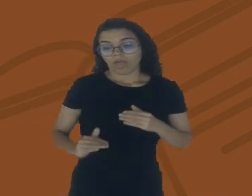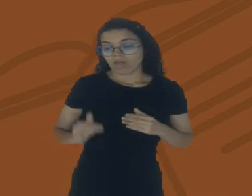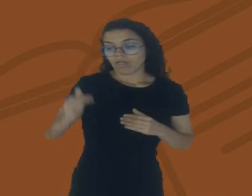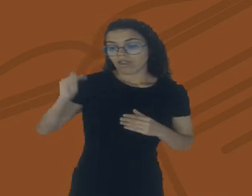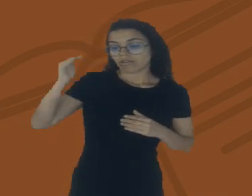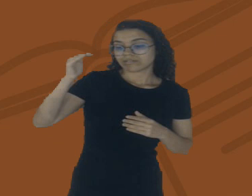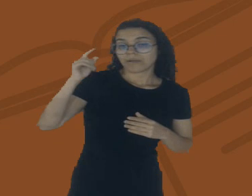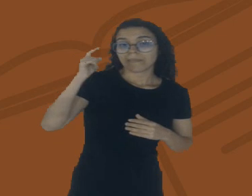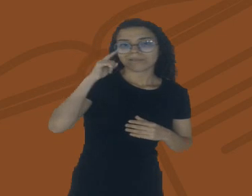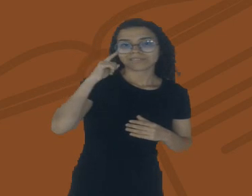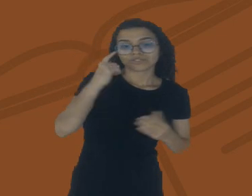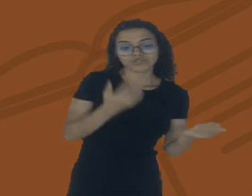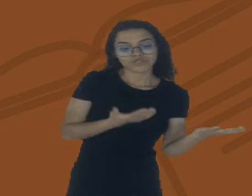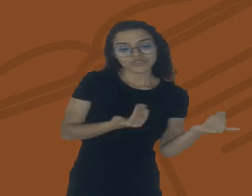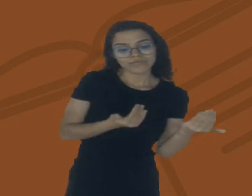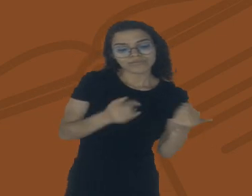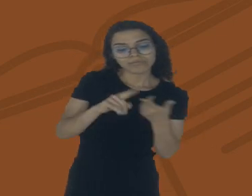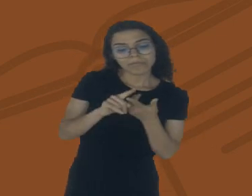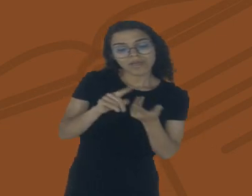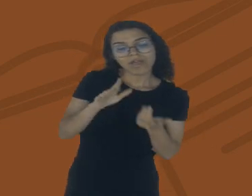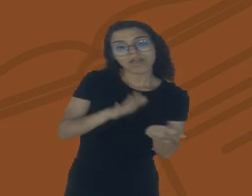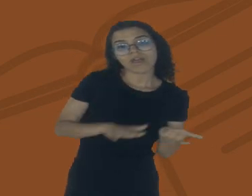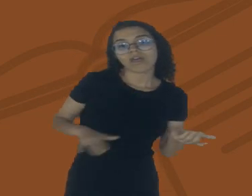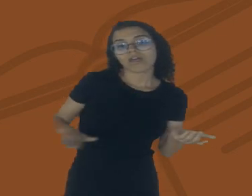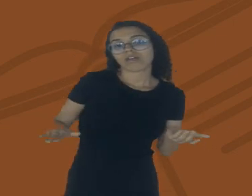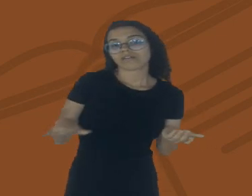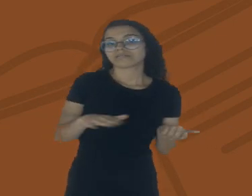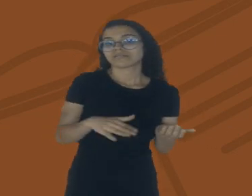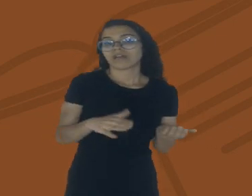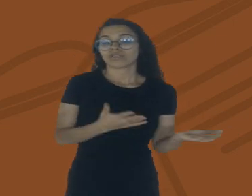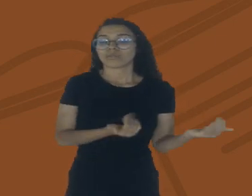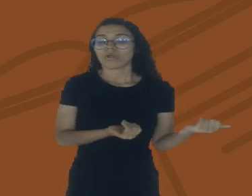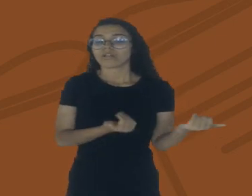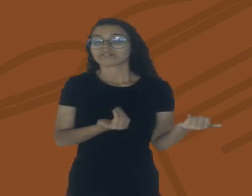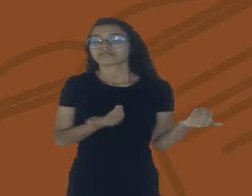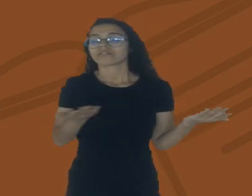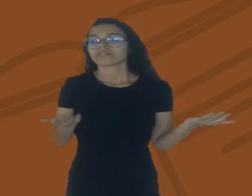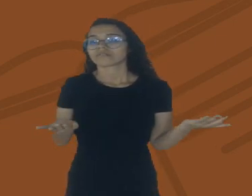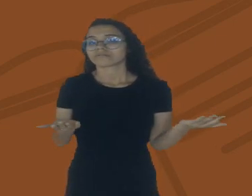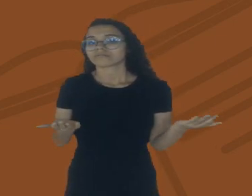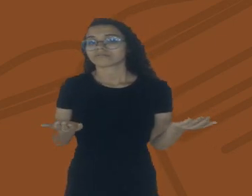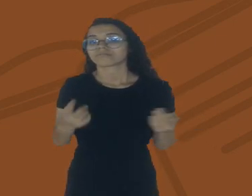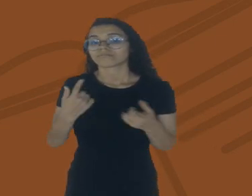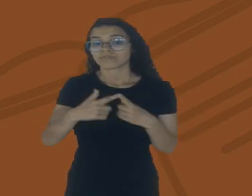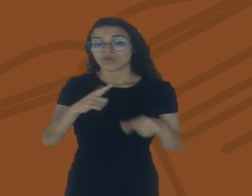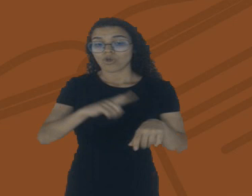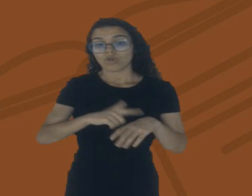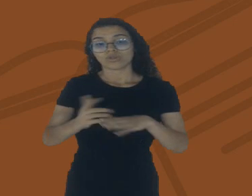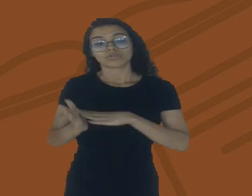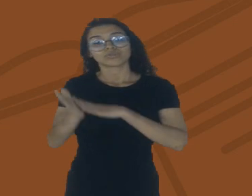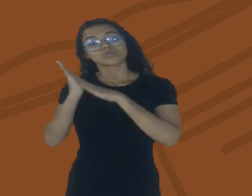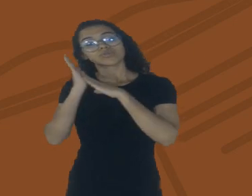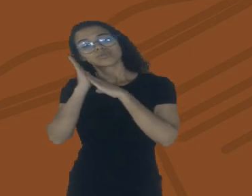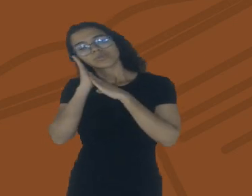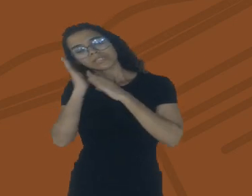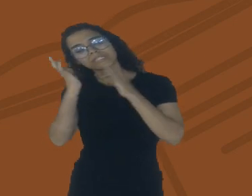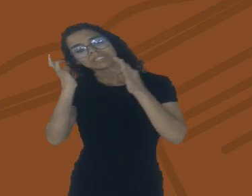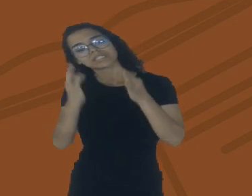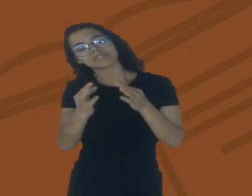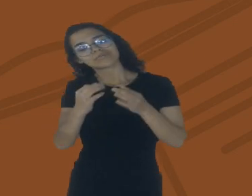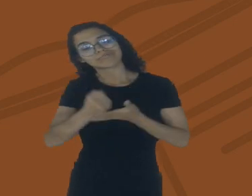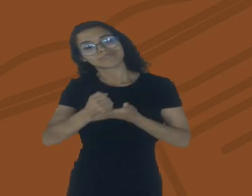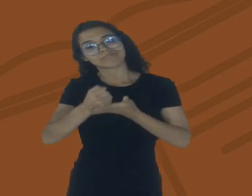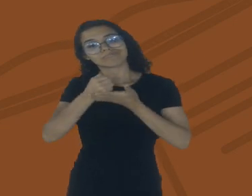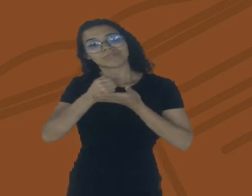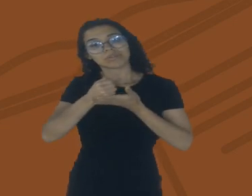nos nossos jovens, né? Nossos adolescentes, onde o processo do dormir favorece ao